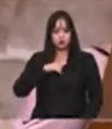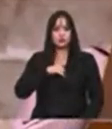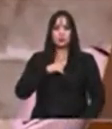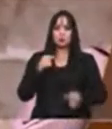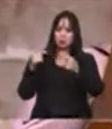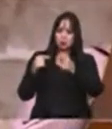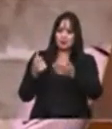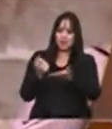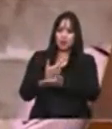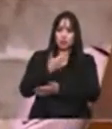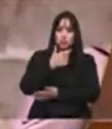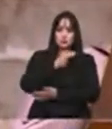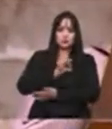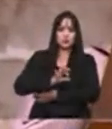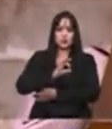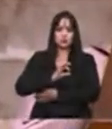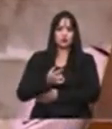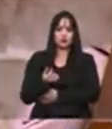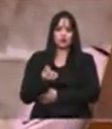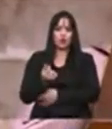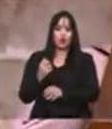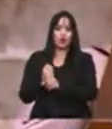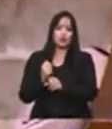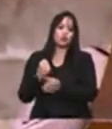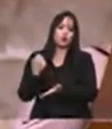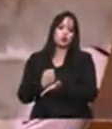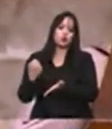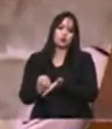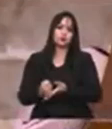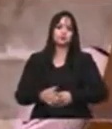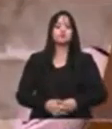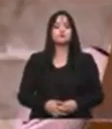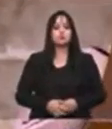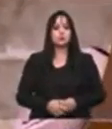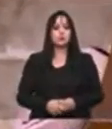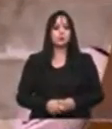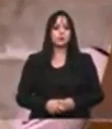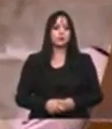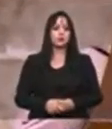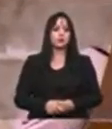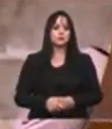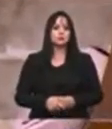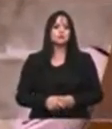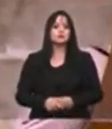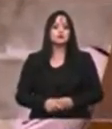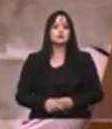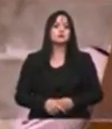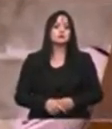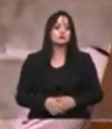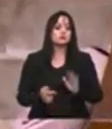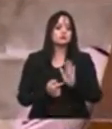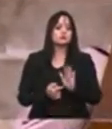pagar 2% do valor dos contratos a título de propina. O presidente da UTC revelou que